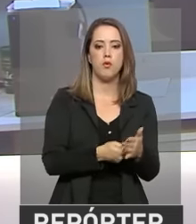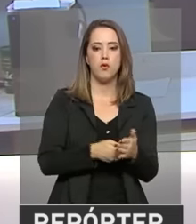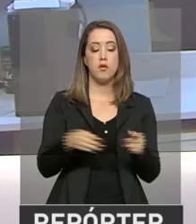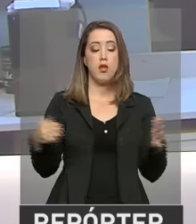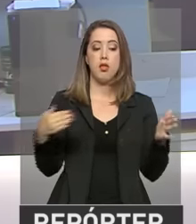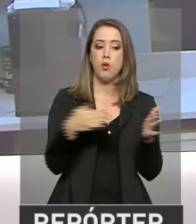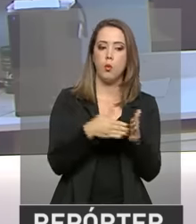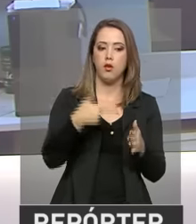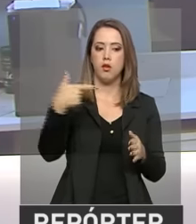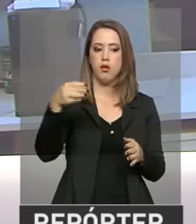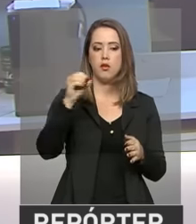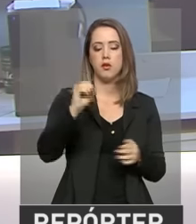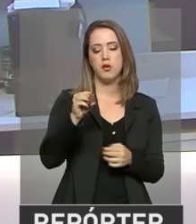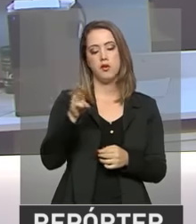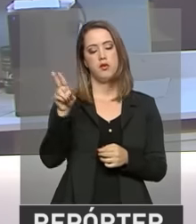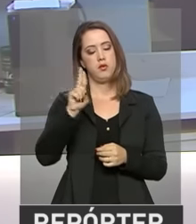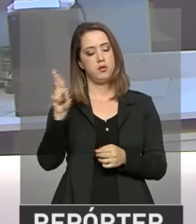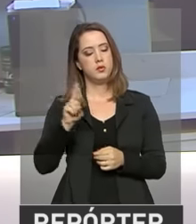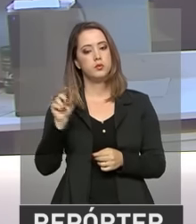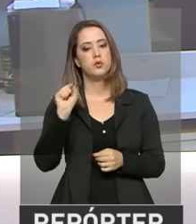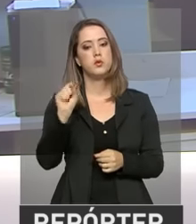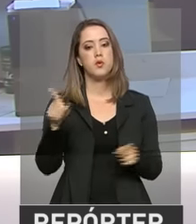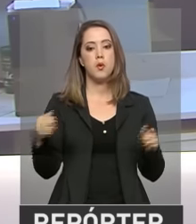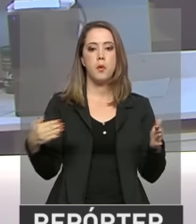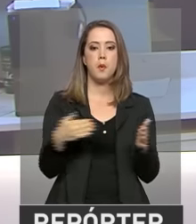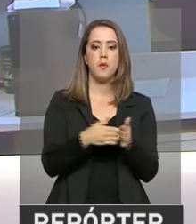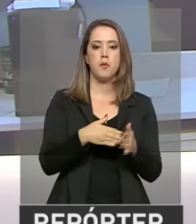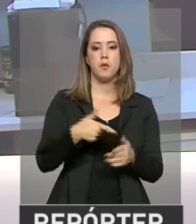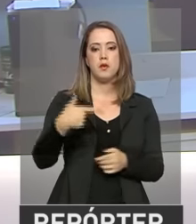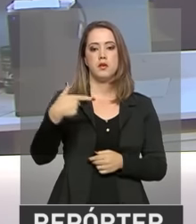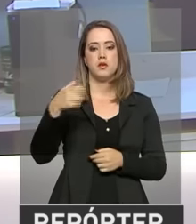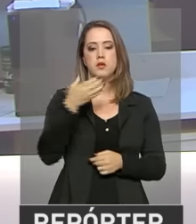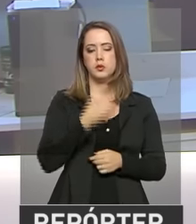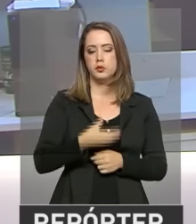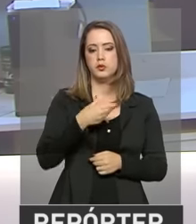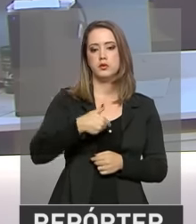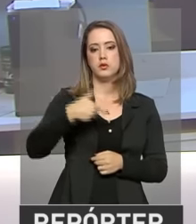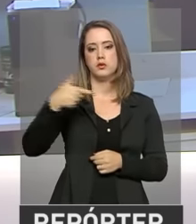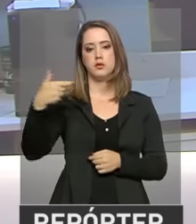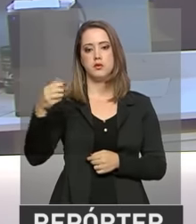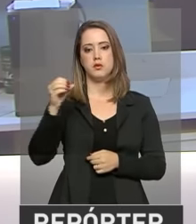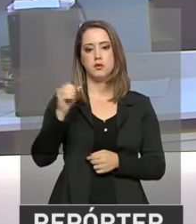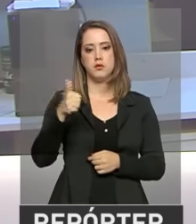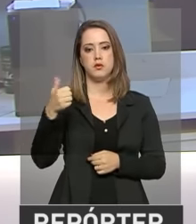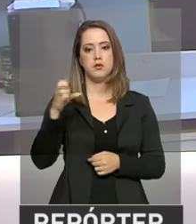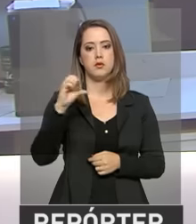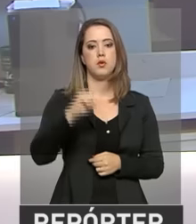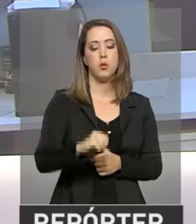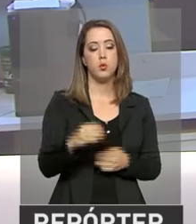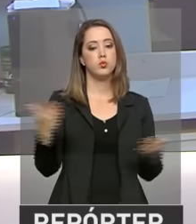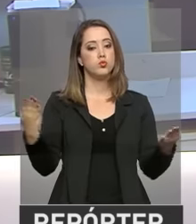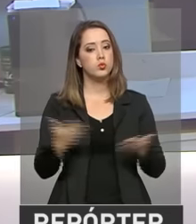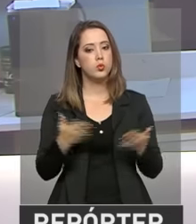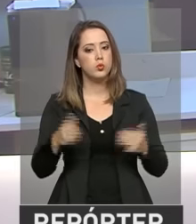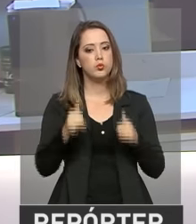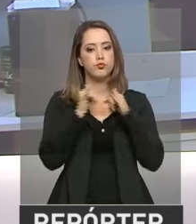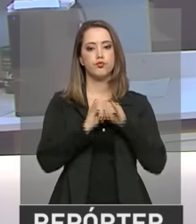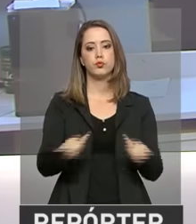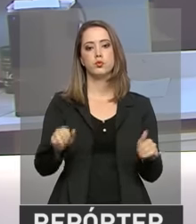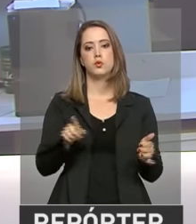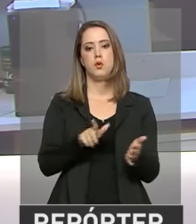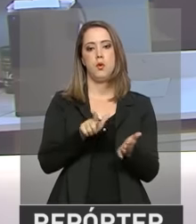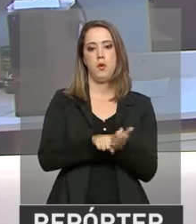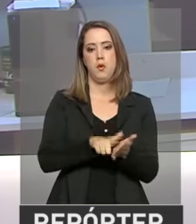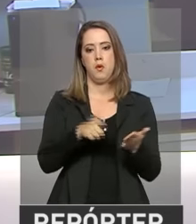20.000 por mês as regras são válidas até dezembro de 2019 a instrução foi publicada hoje no Diário